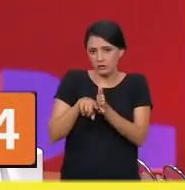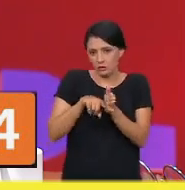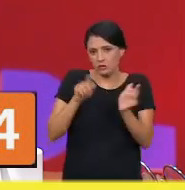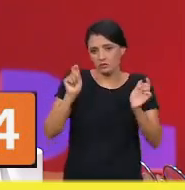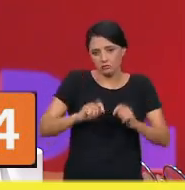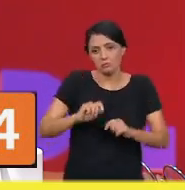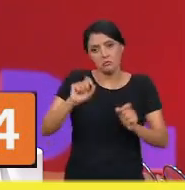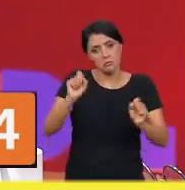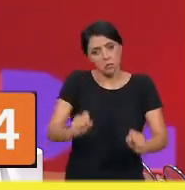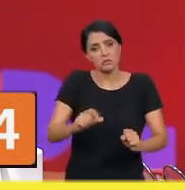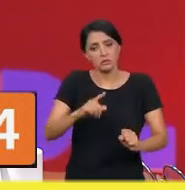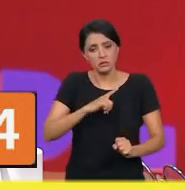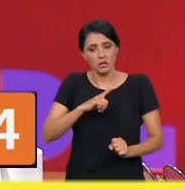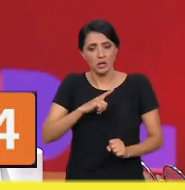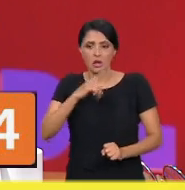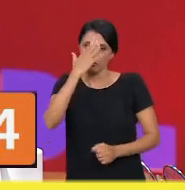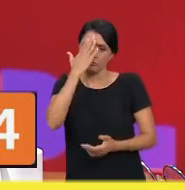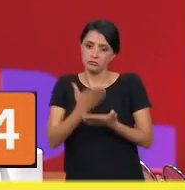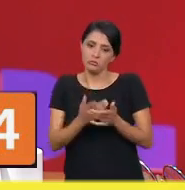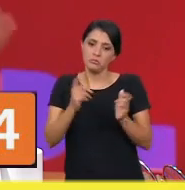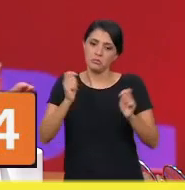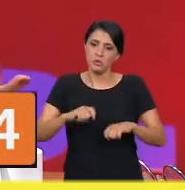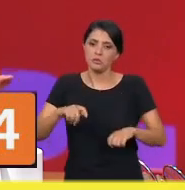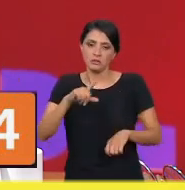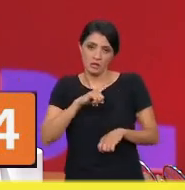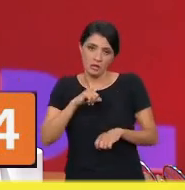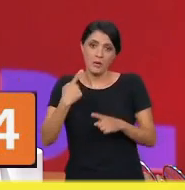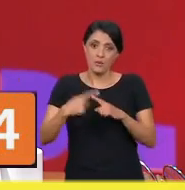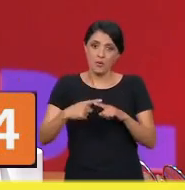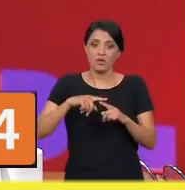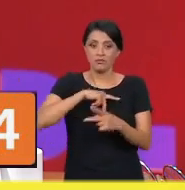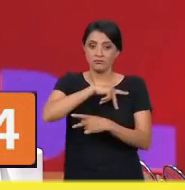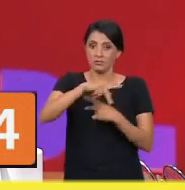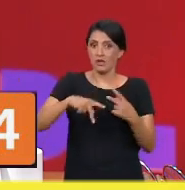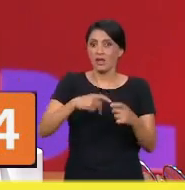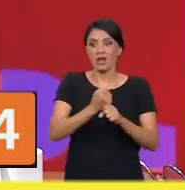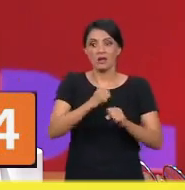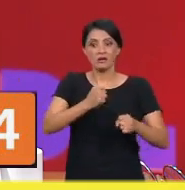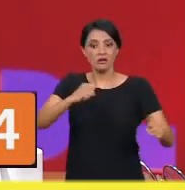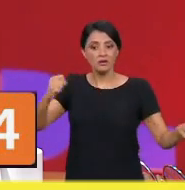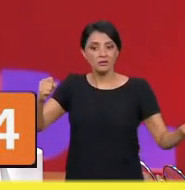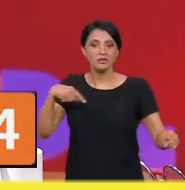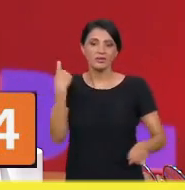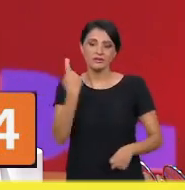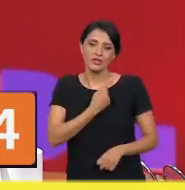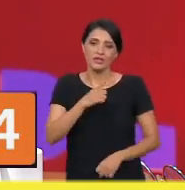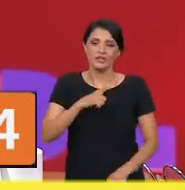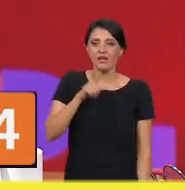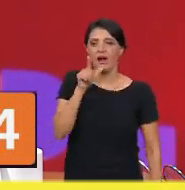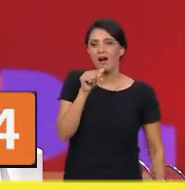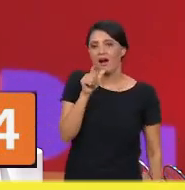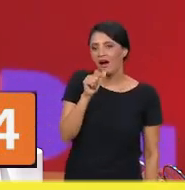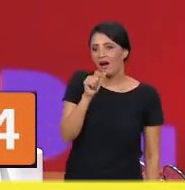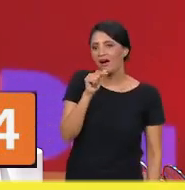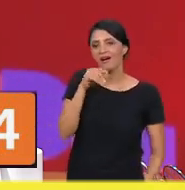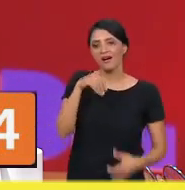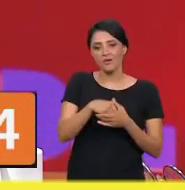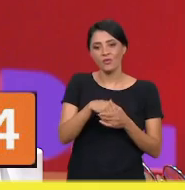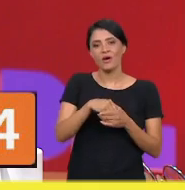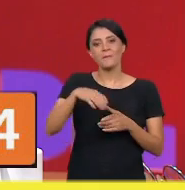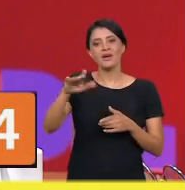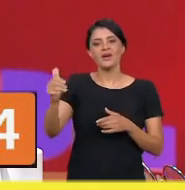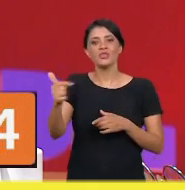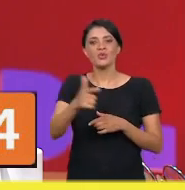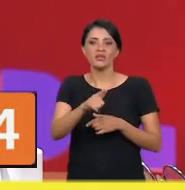que tenha. Eu acredito que pode ser que tenha, porque o universo realmente é muito vasto. E nós temos água em abundância no universo, muito mais do que a